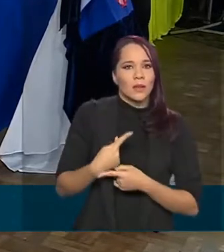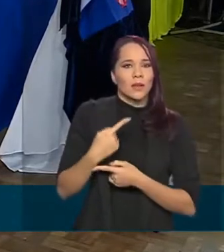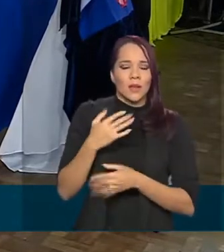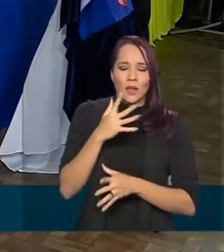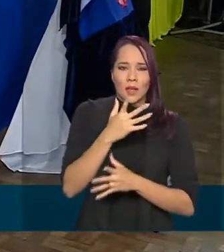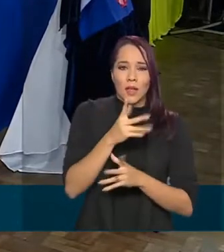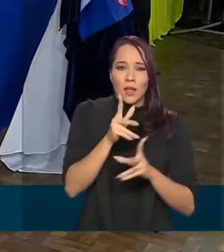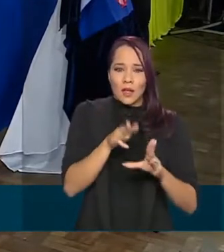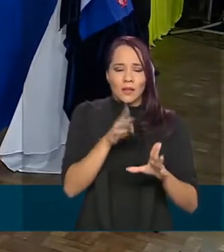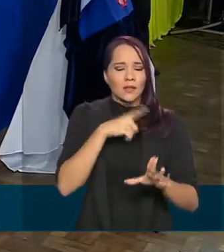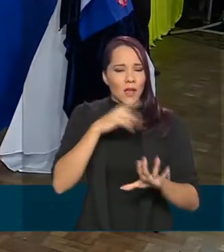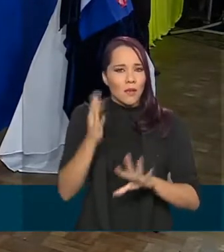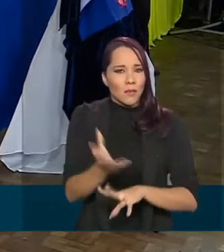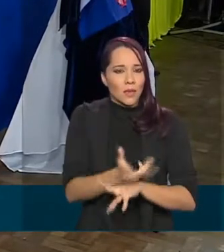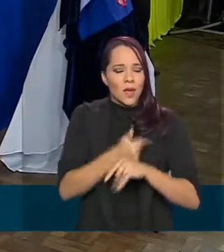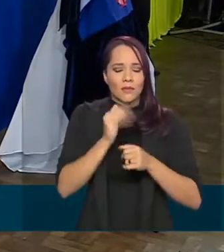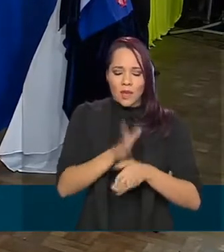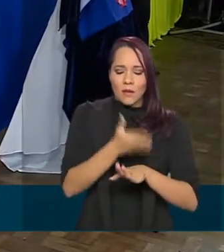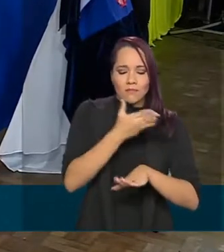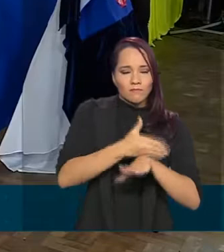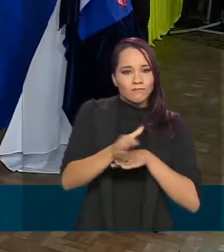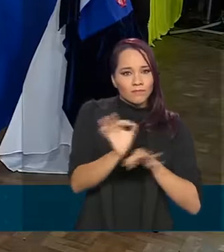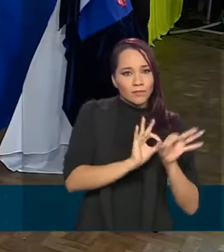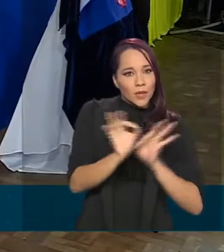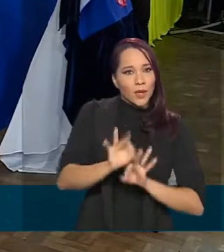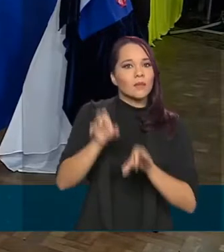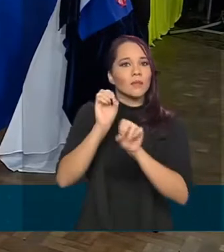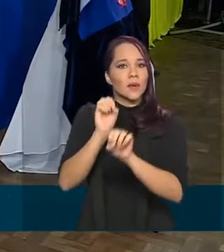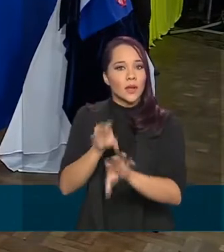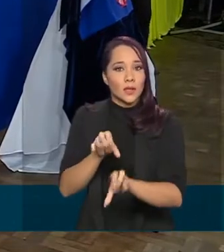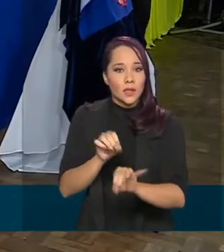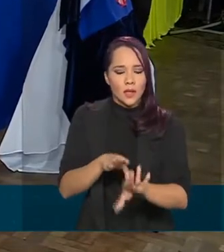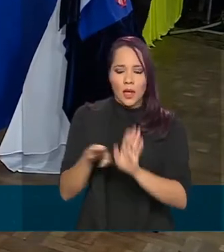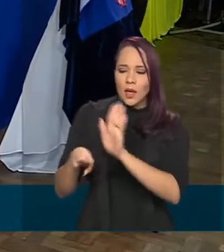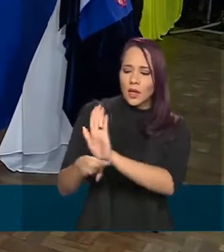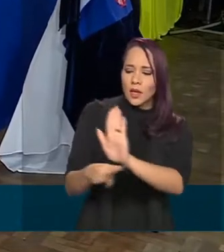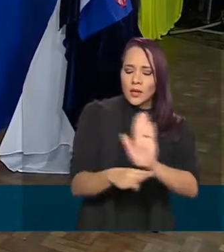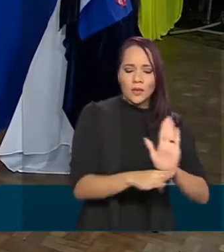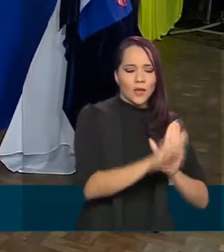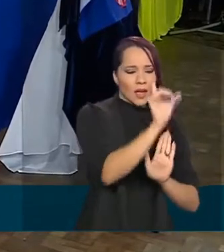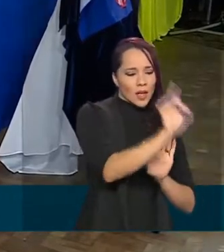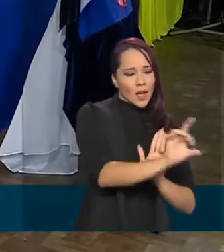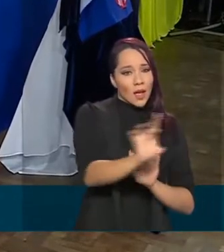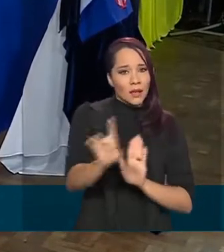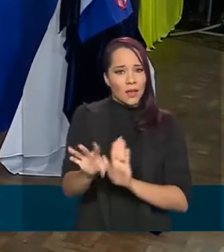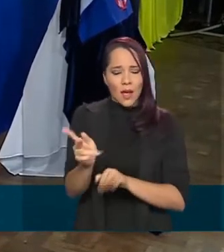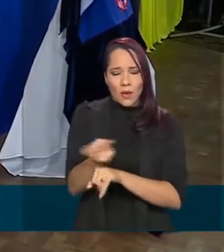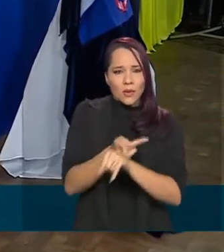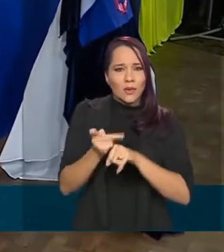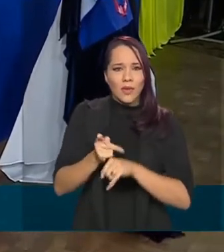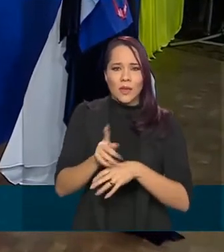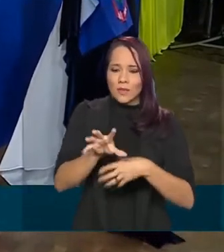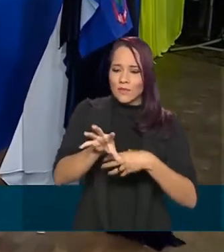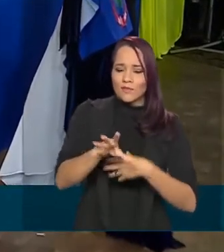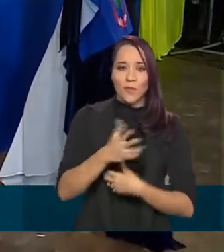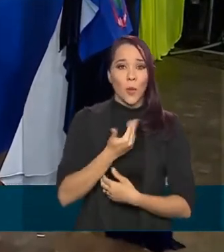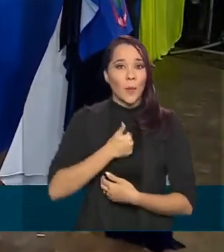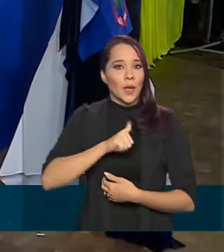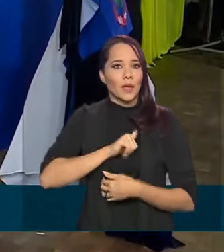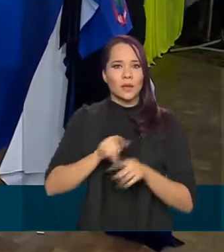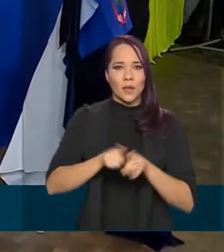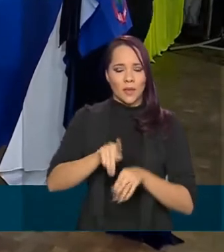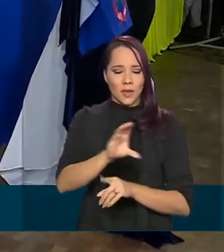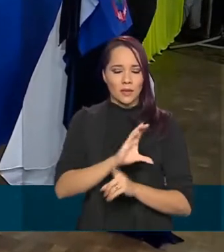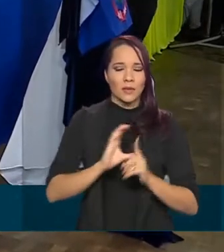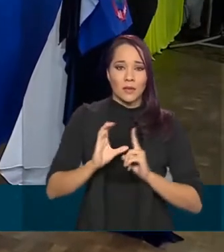tornem aptos e preparados para ensinar e ajudar os irmãos na busca do bem comum, da